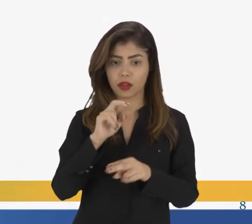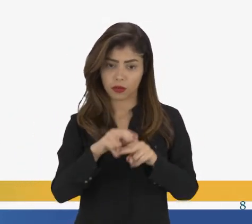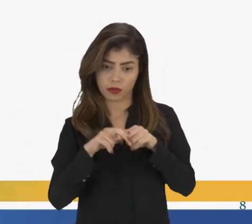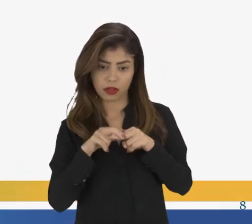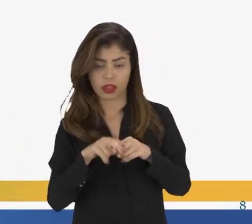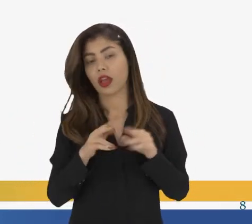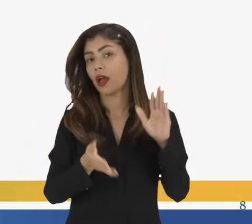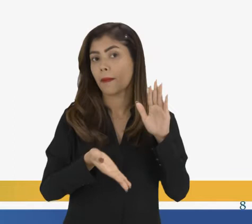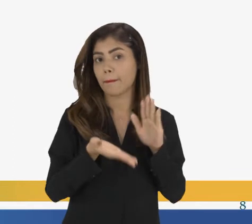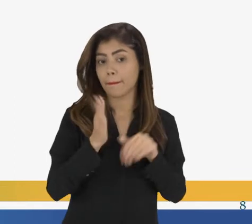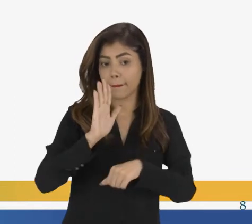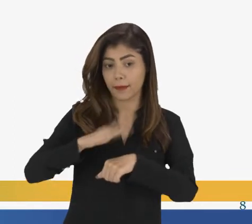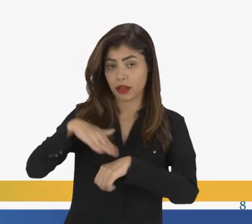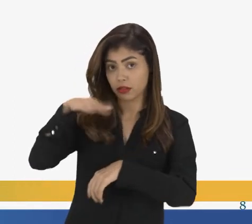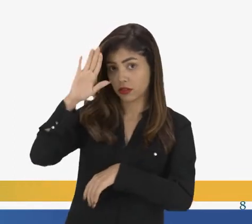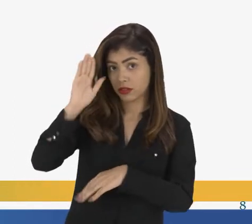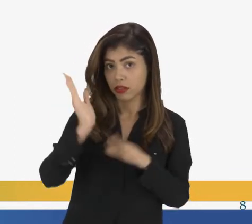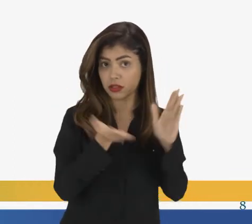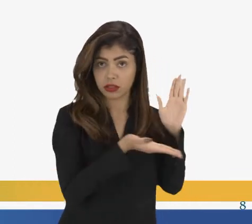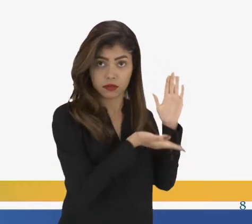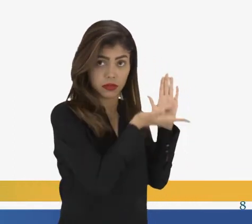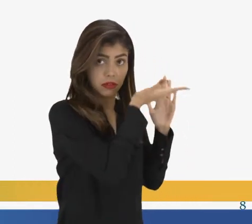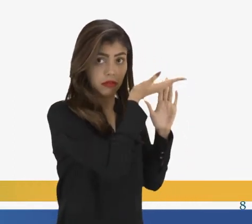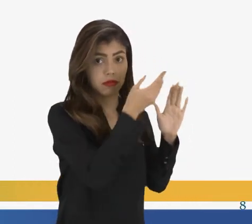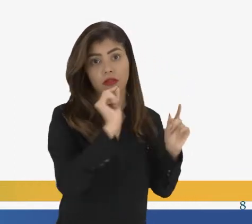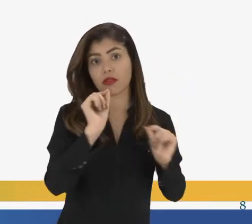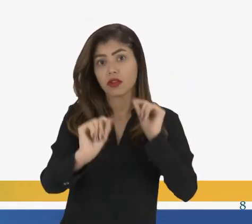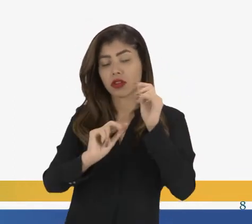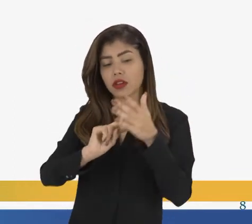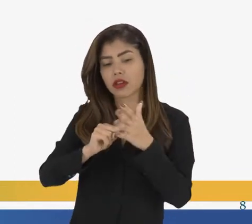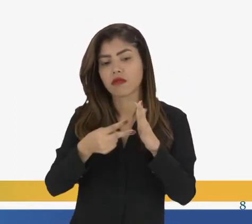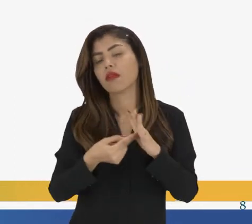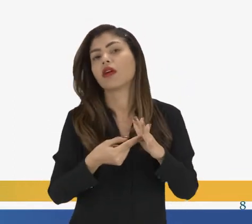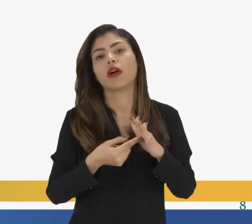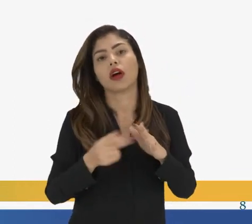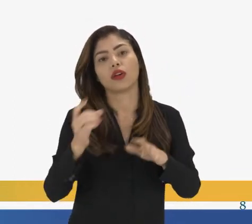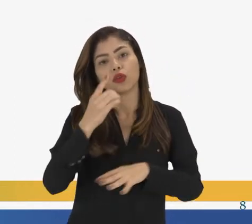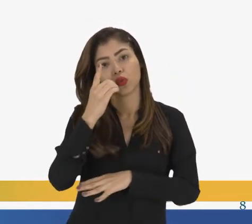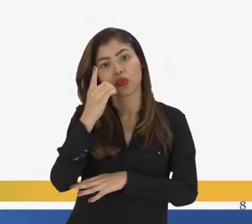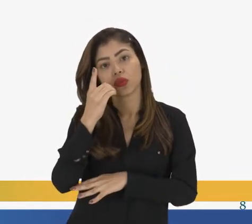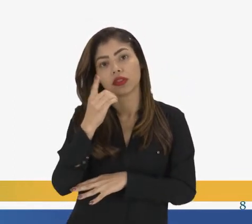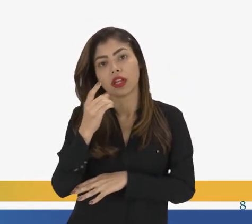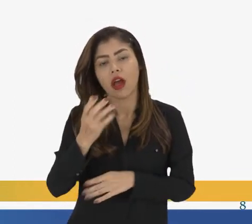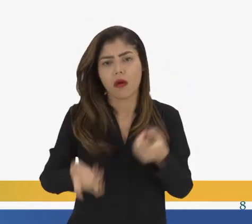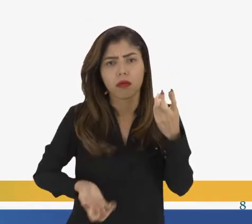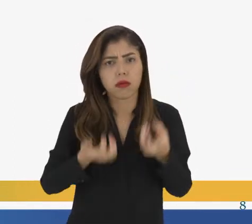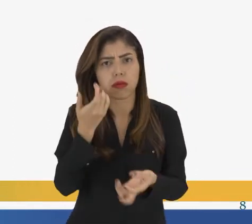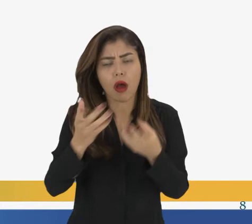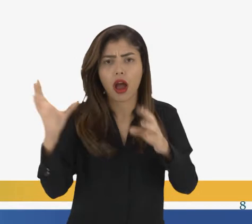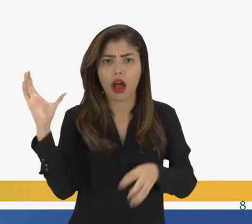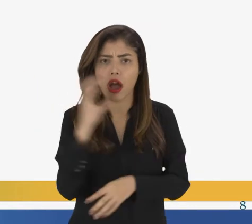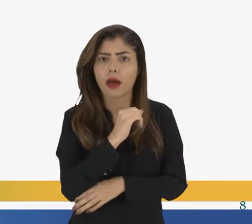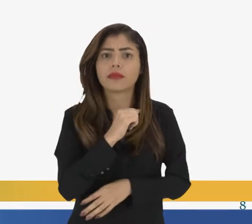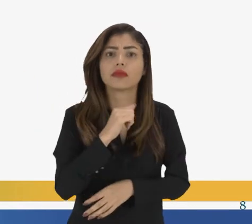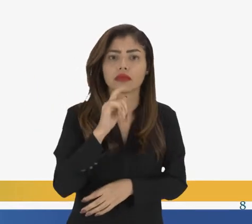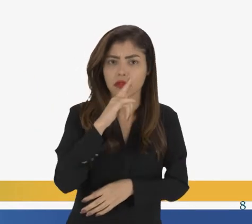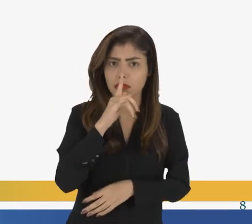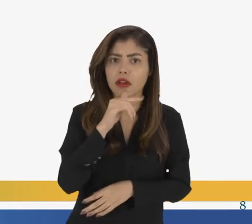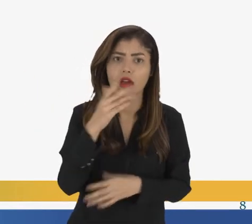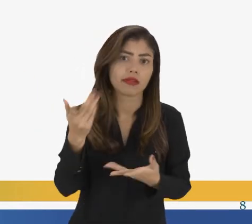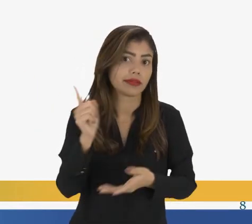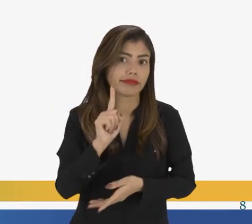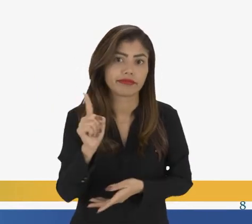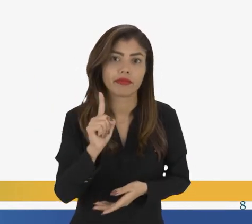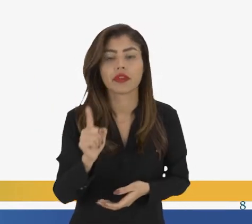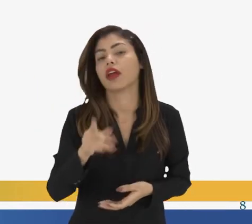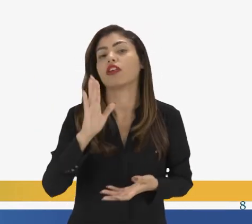ela estar com uma temperatura maior, isso significa o quê? Que durante o dia ela aqueceu mais rápido que a água. Então isso indica que, de